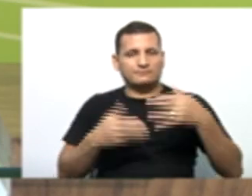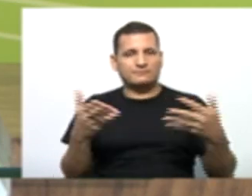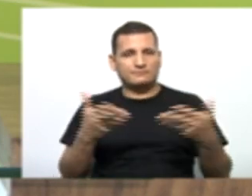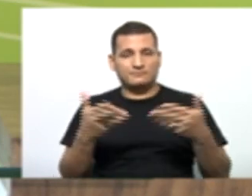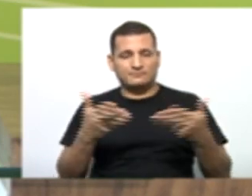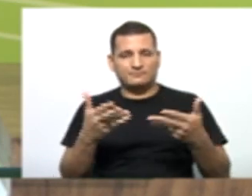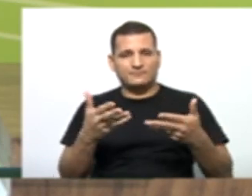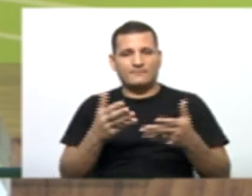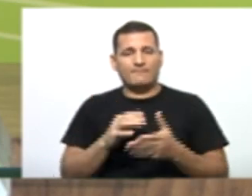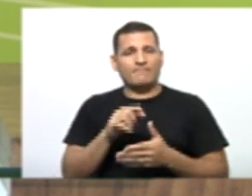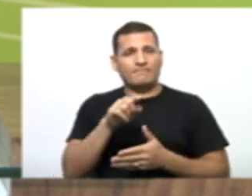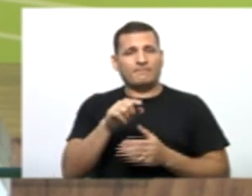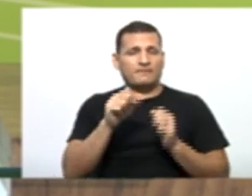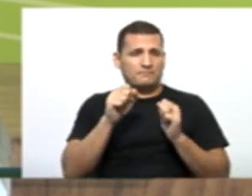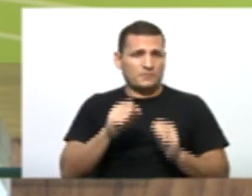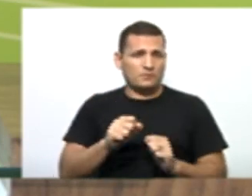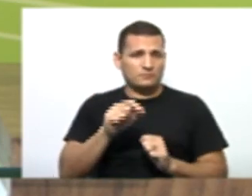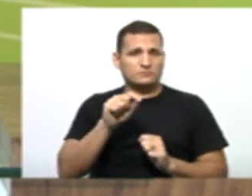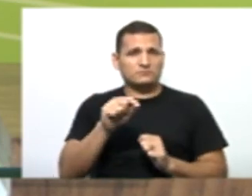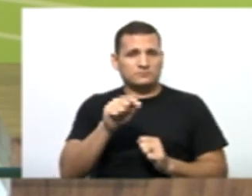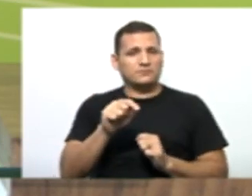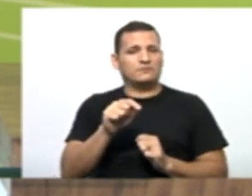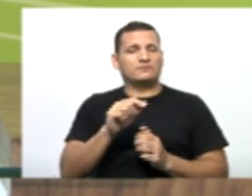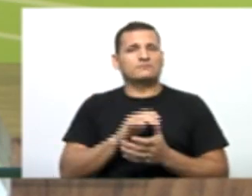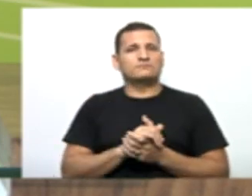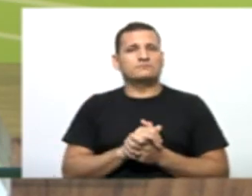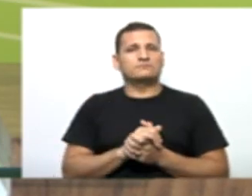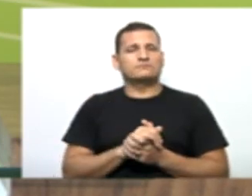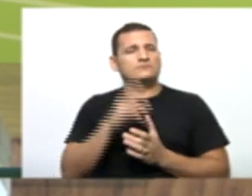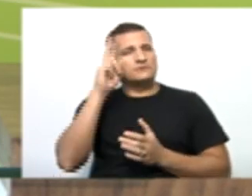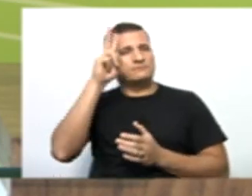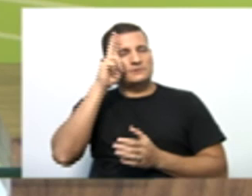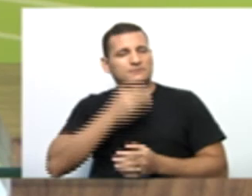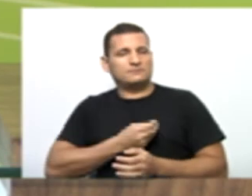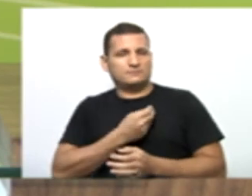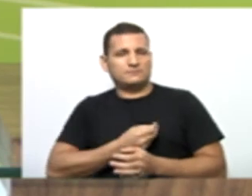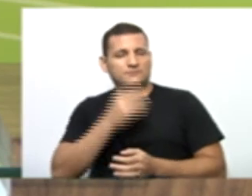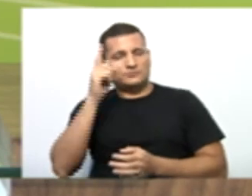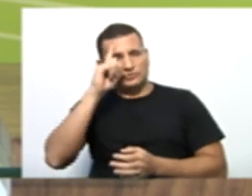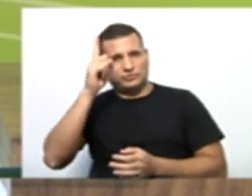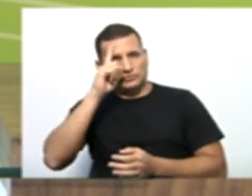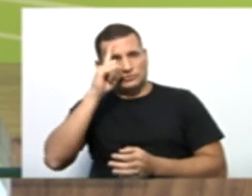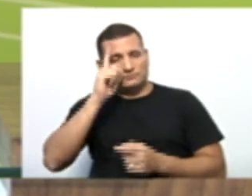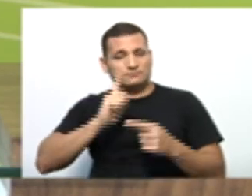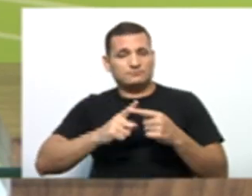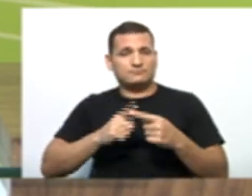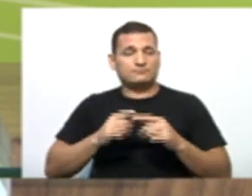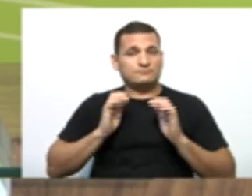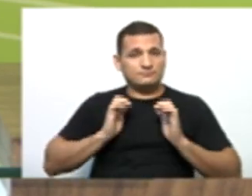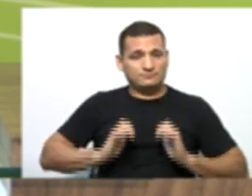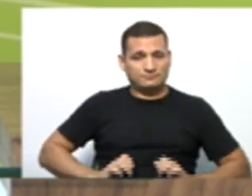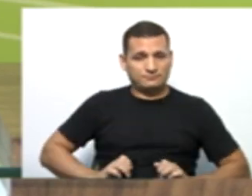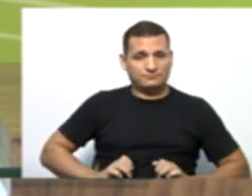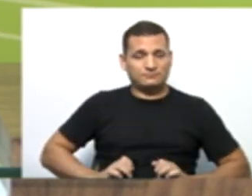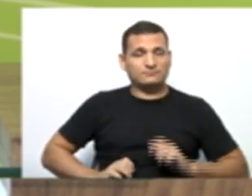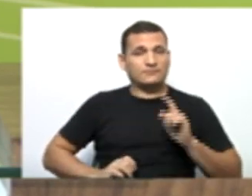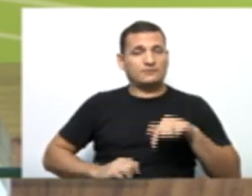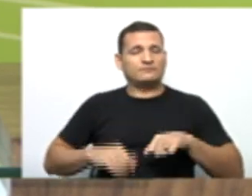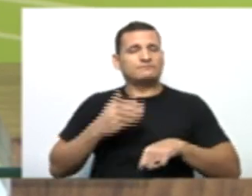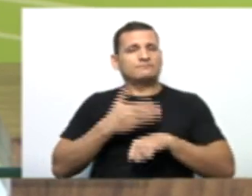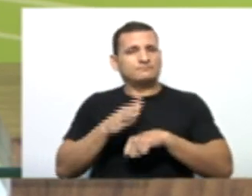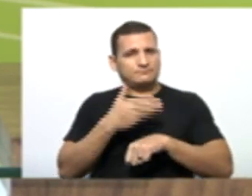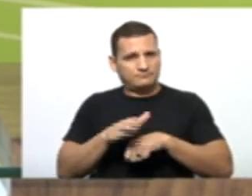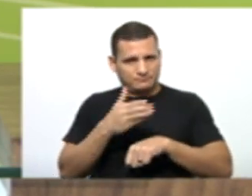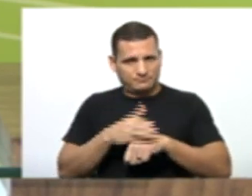isso possa marcar realmente o nosso dia a dia, a nossa vida. Porque quando falamos de ética, nós estamos falando de algo bem prático